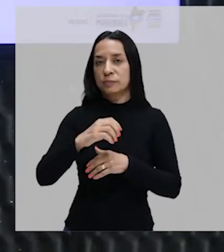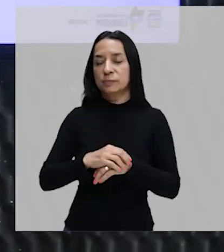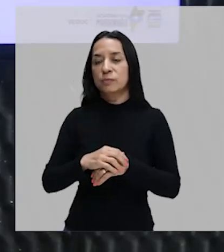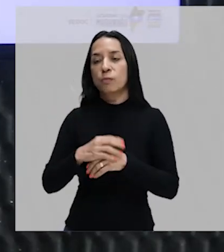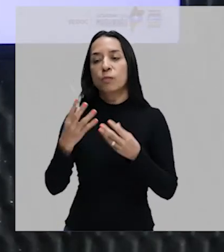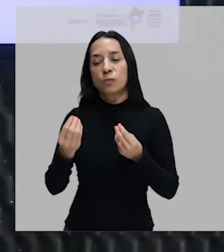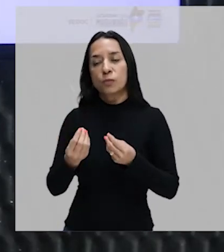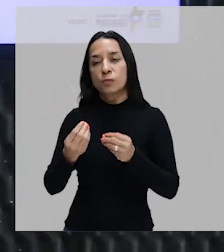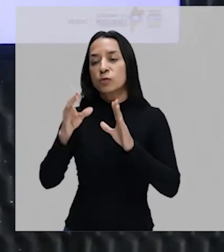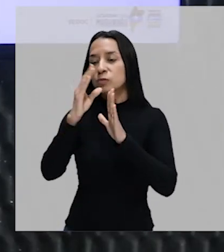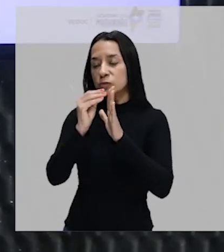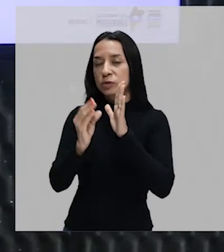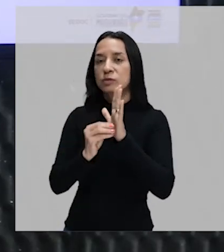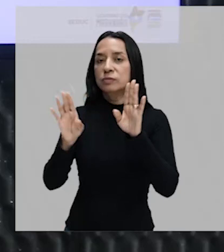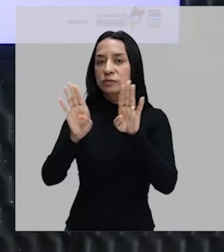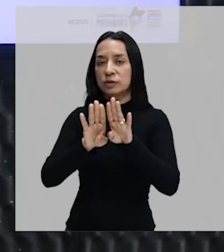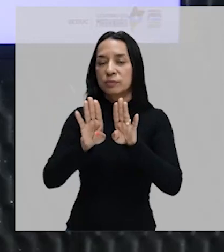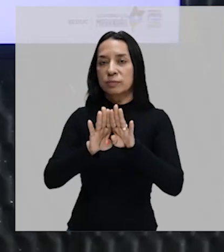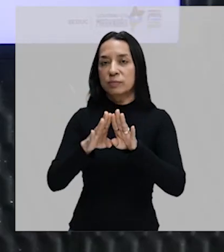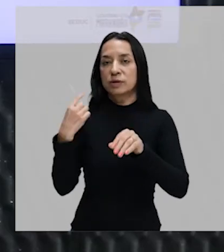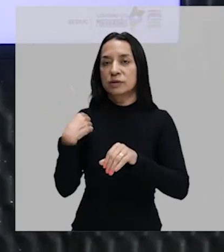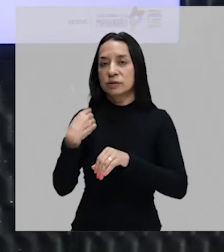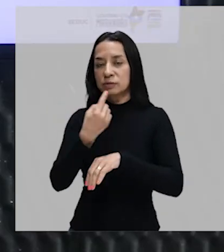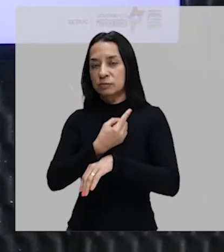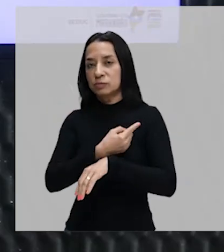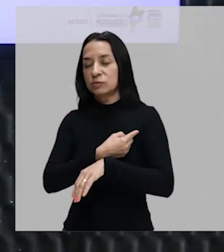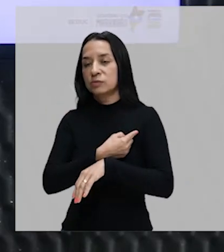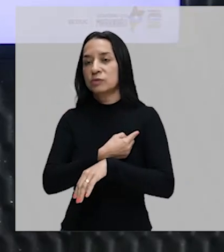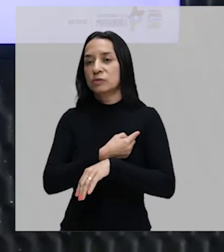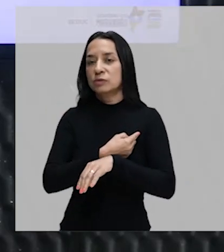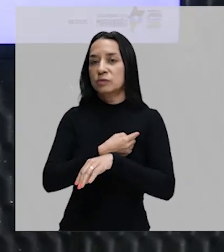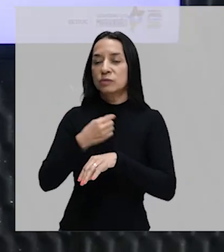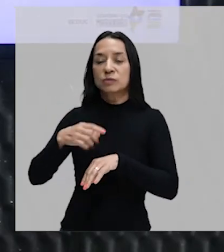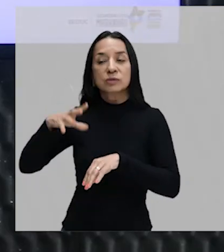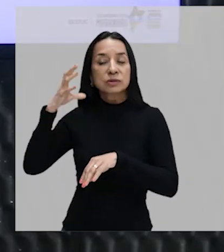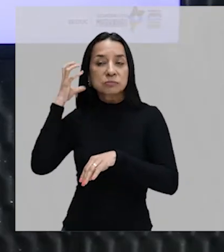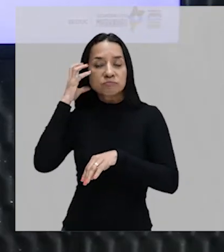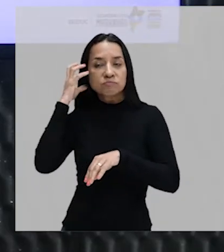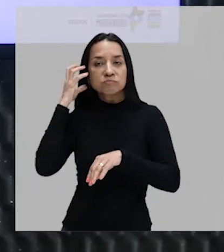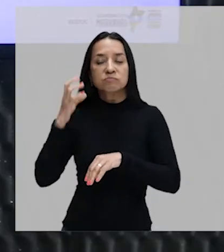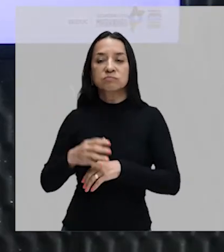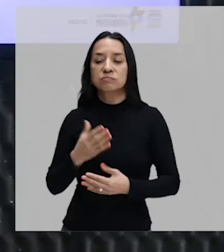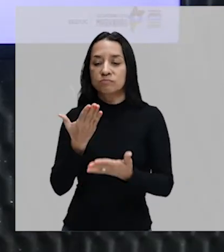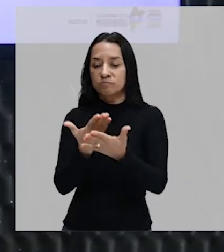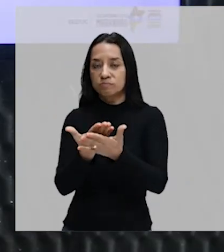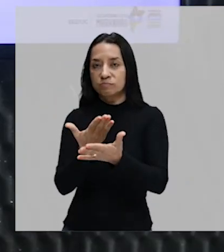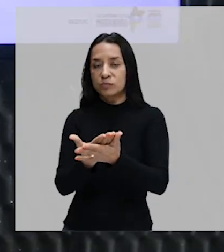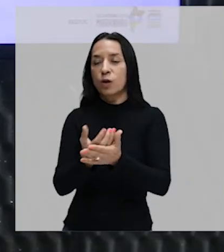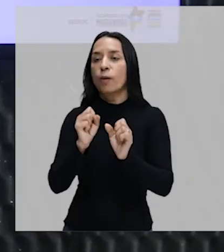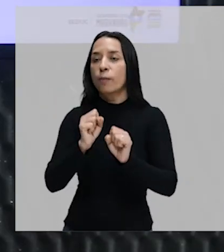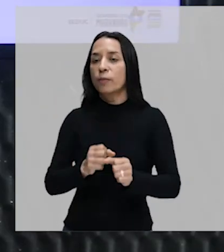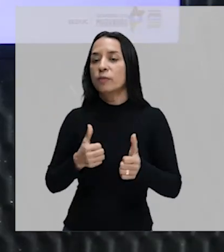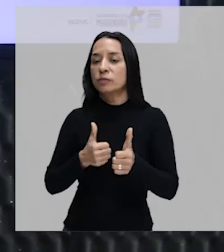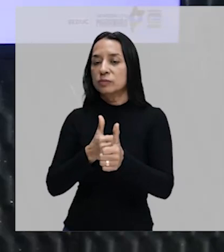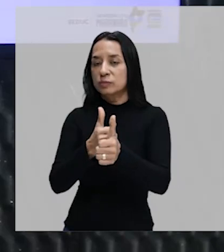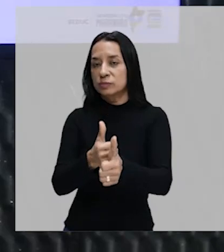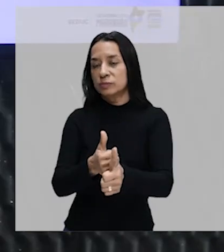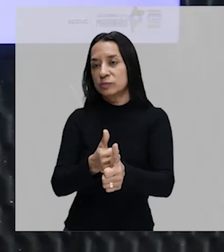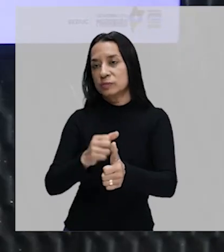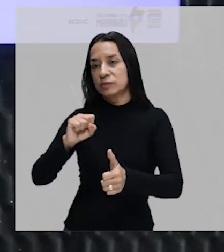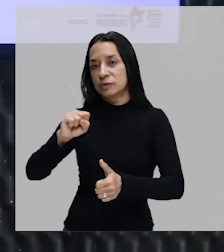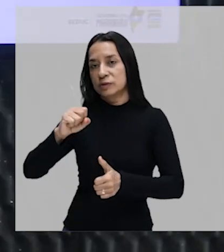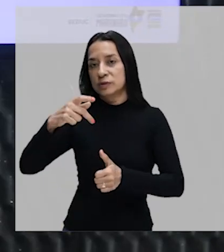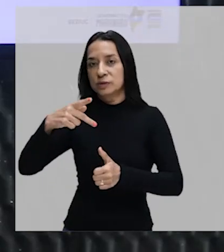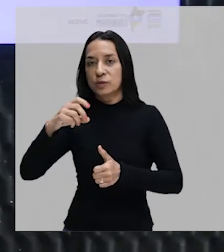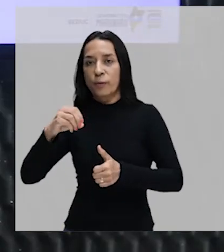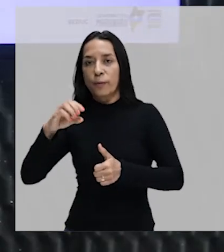Muito conteúdo para vocês também lá nas nossas audioaulas. Também você pode nos acompanhar no Spotify, pois é,